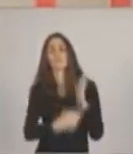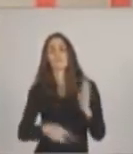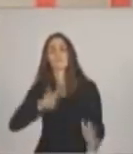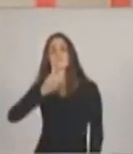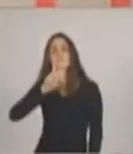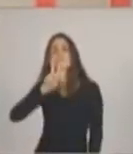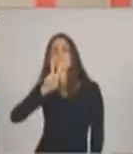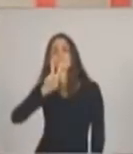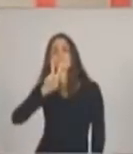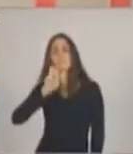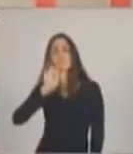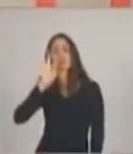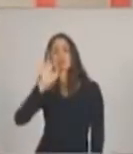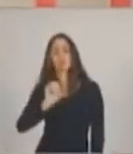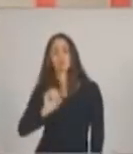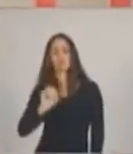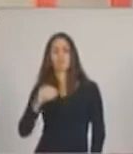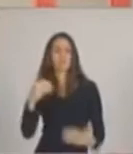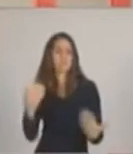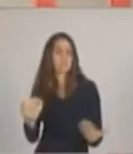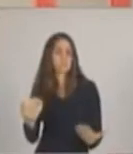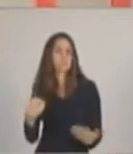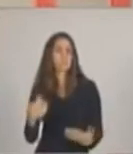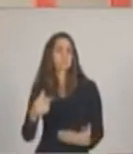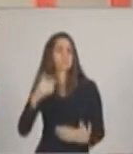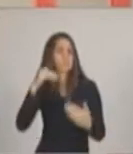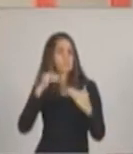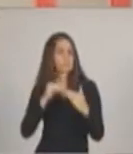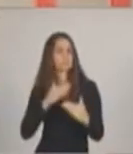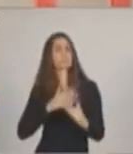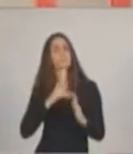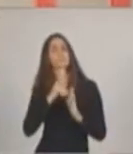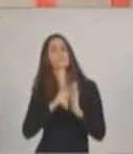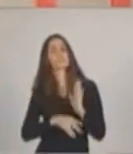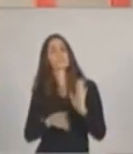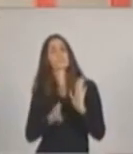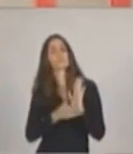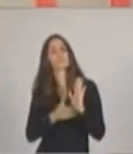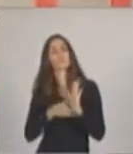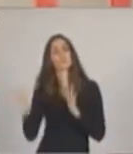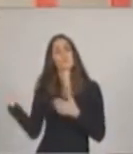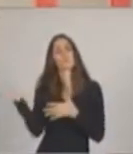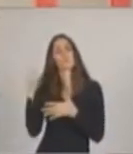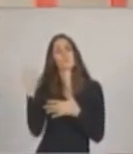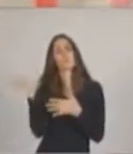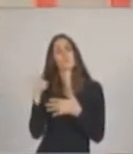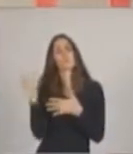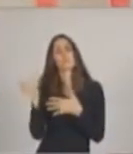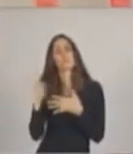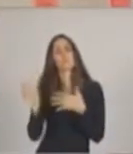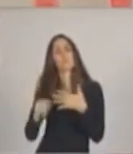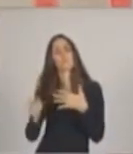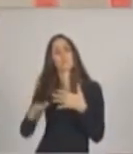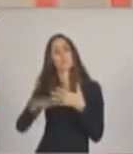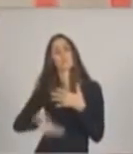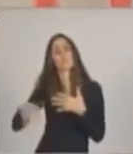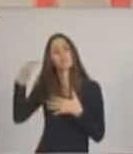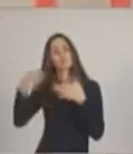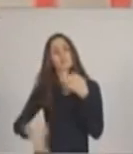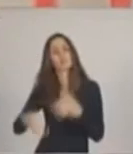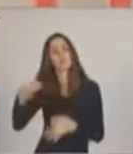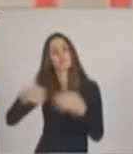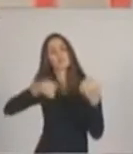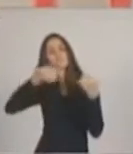consequentemente, a favor do meu projeto, apresentando todos os argumentos jurídicos